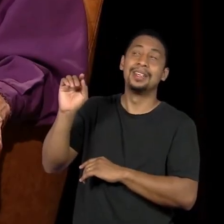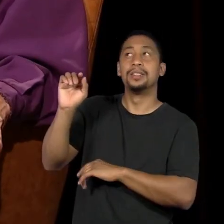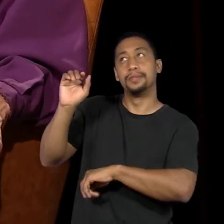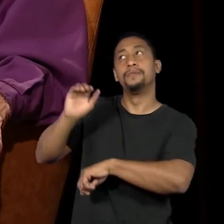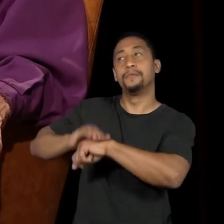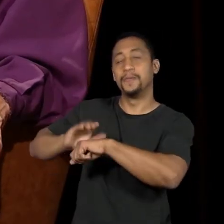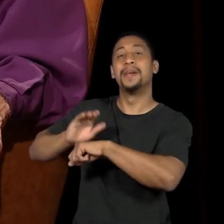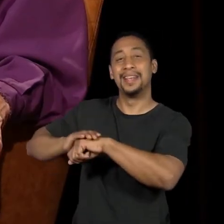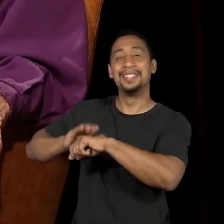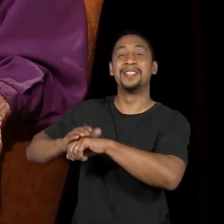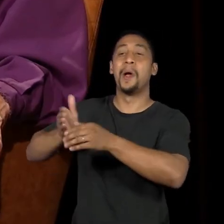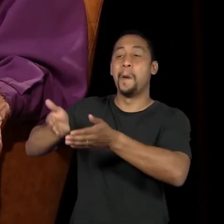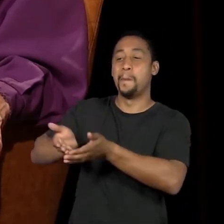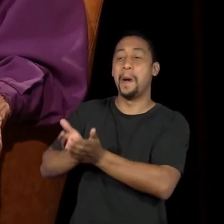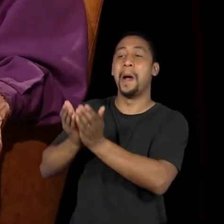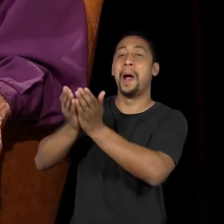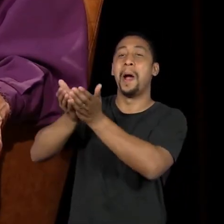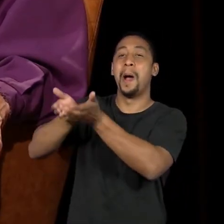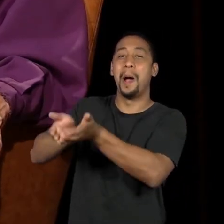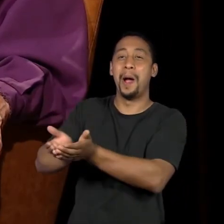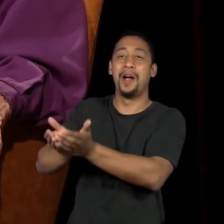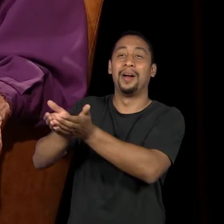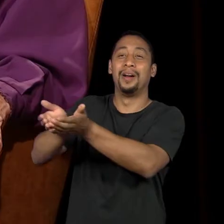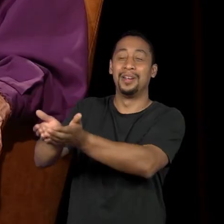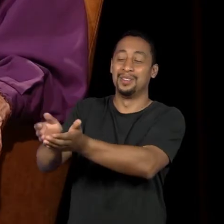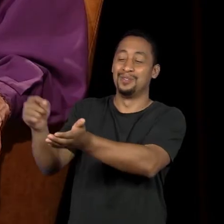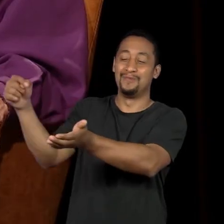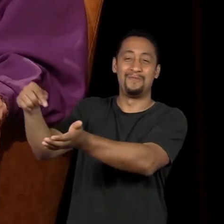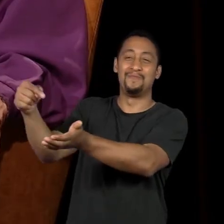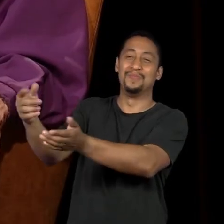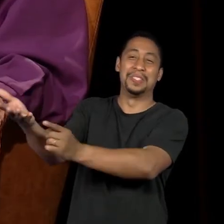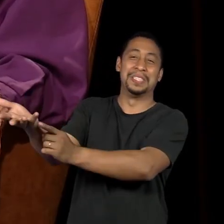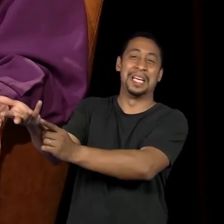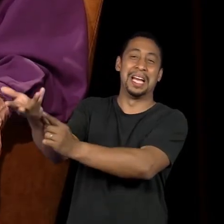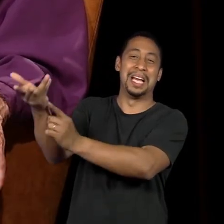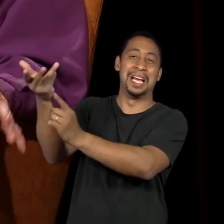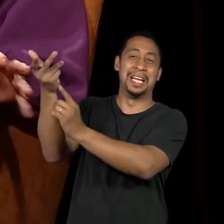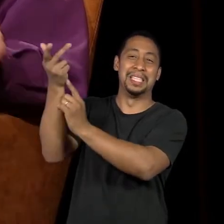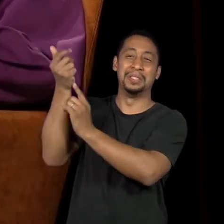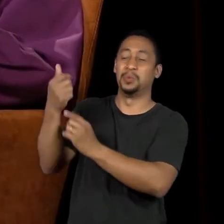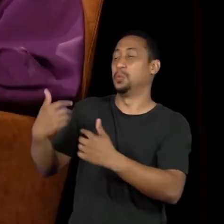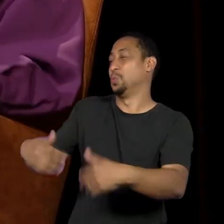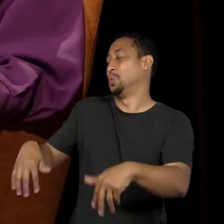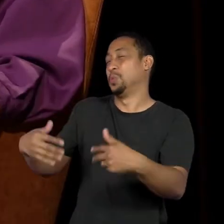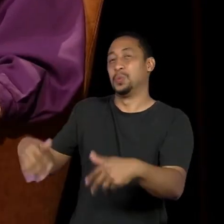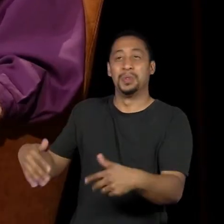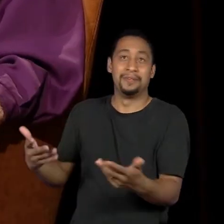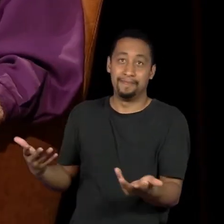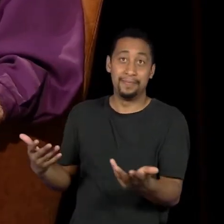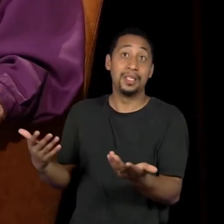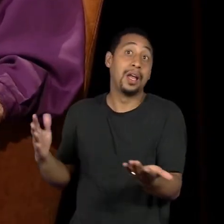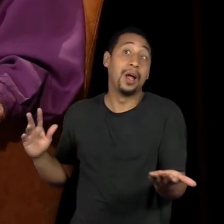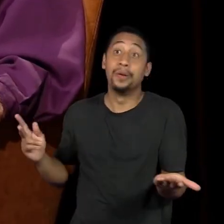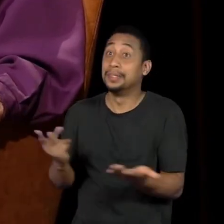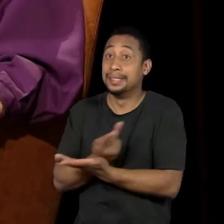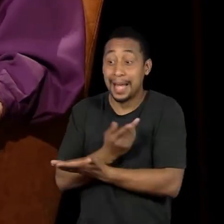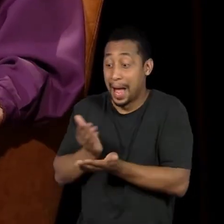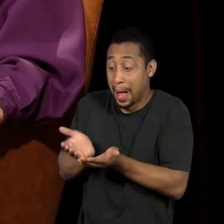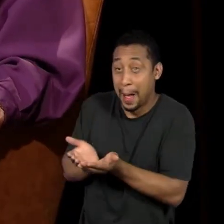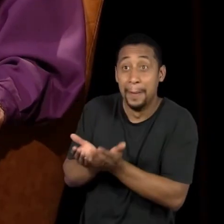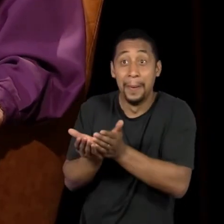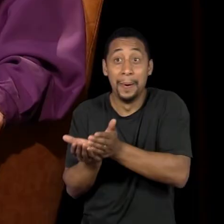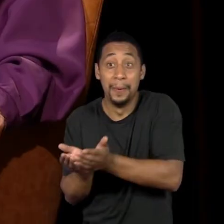a Márica ficou muito amiga do Pascoal Carlos Magno, os dois só andaram de mão dada pela barca, eu dizia da